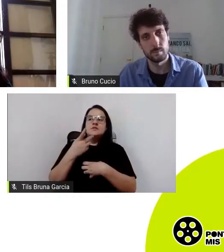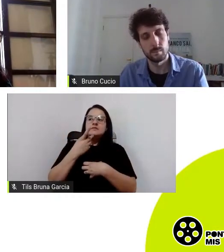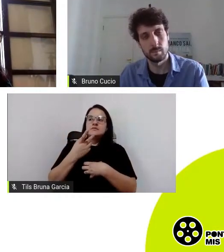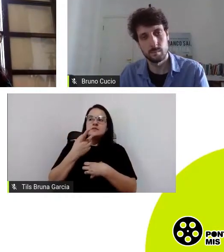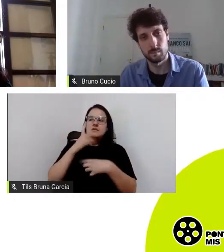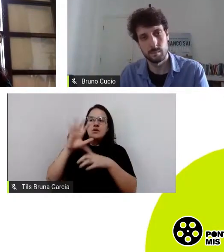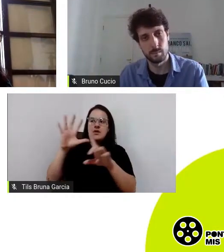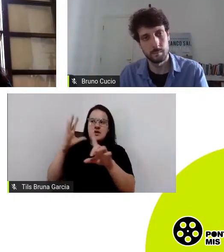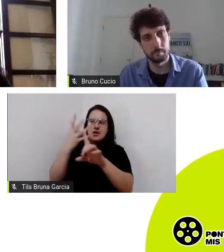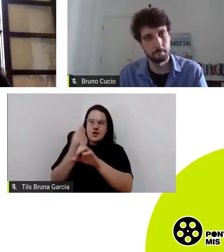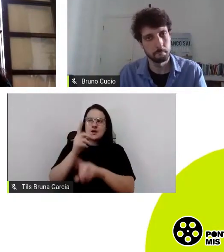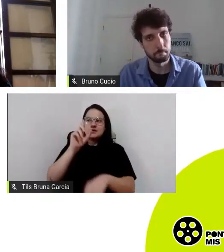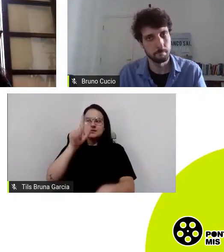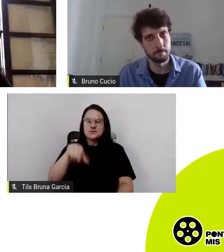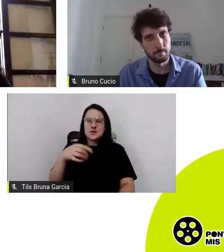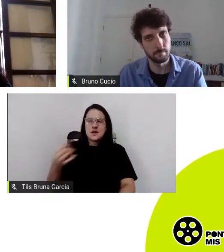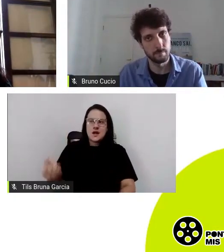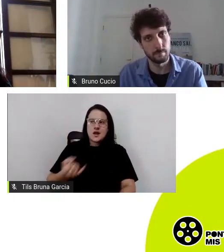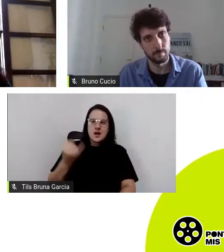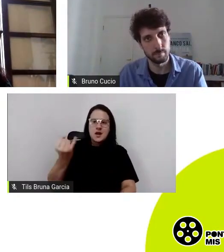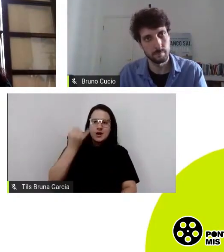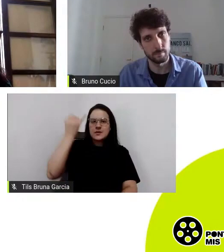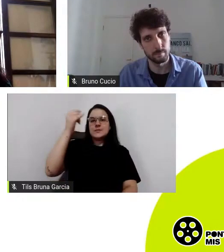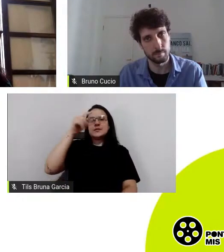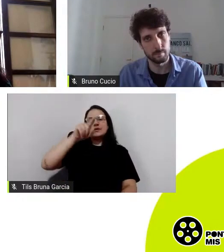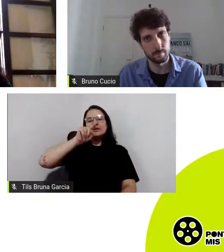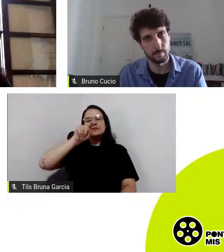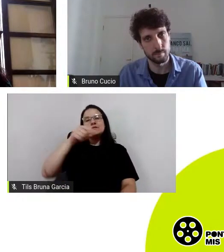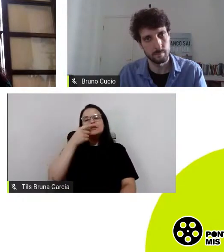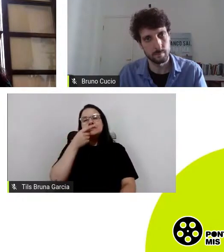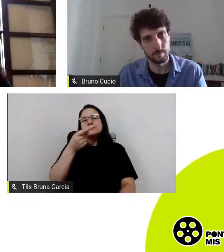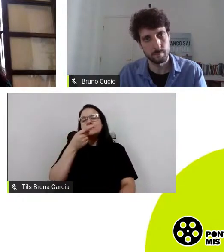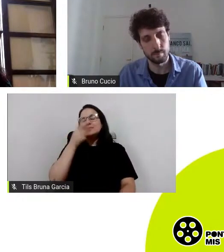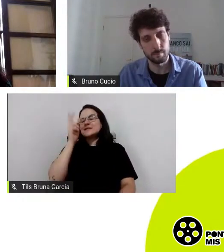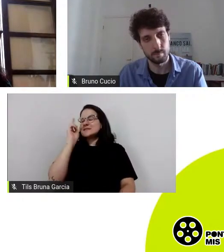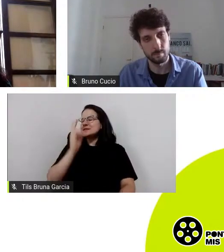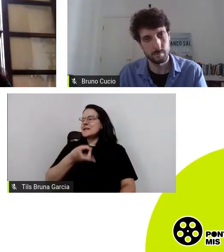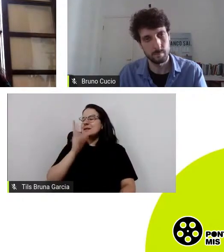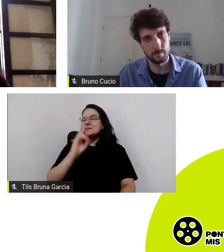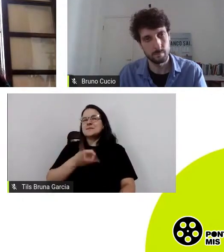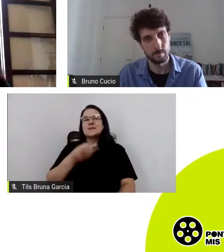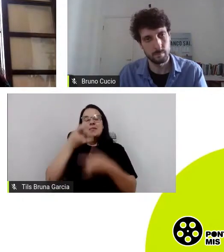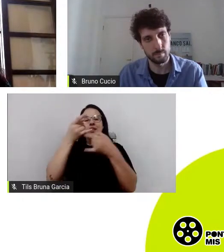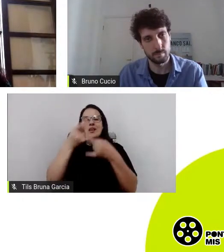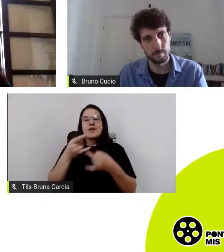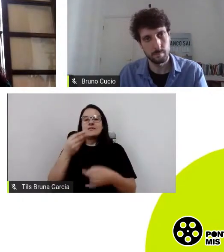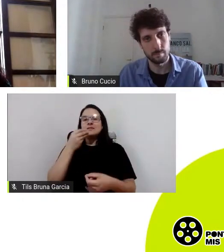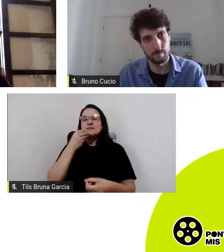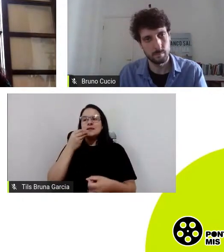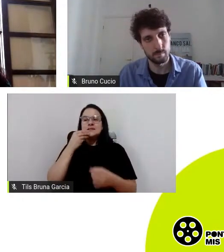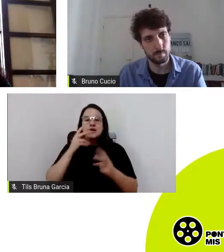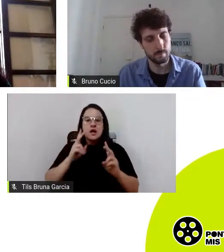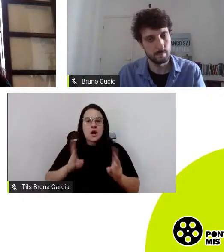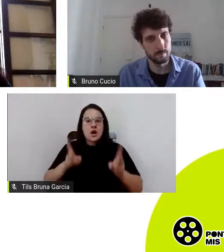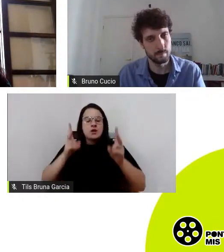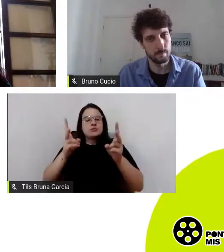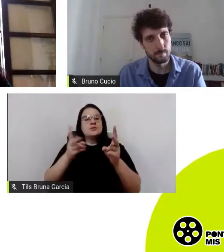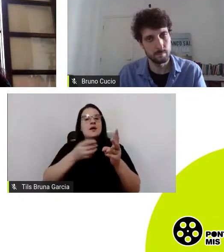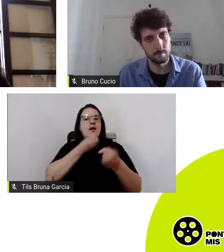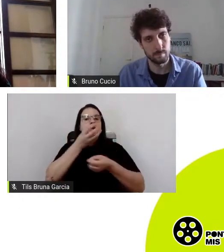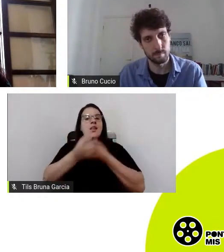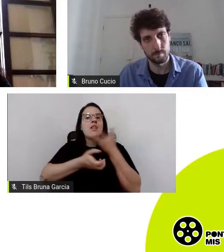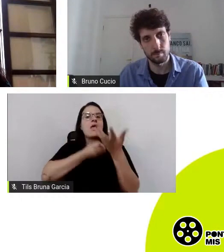muito importante, como a gente diz aqui, né, em toda as lives, a gente tenta preservar cada vez mais isso, os relatos,